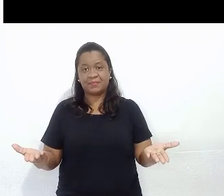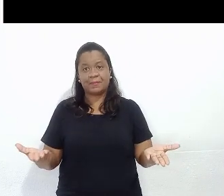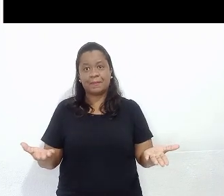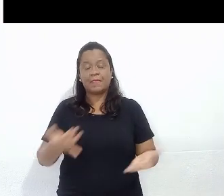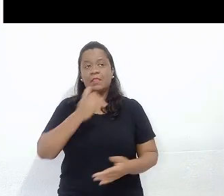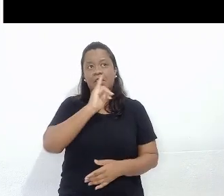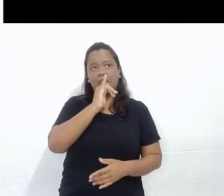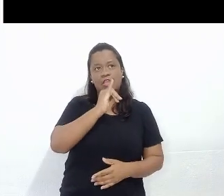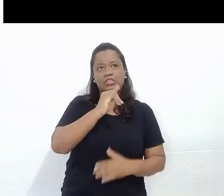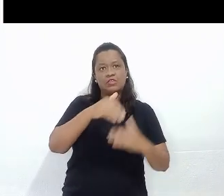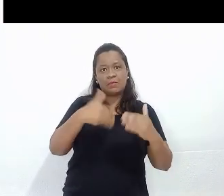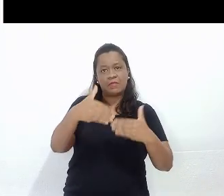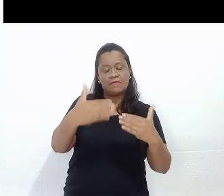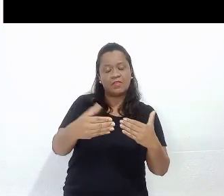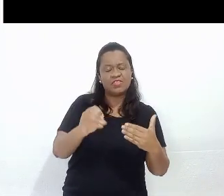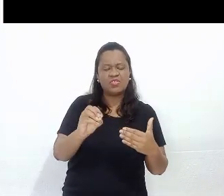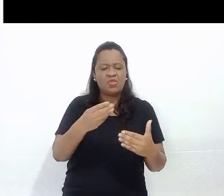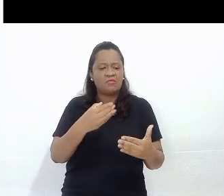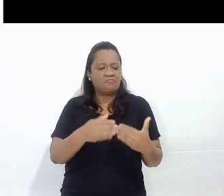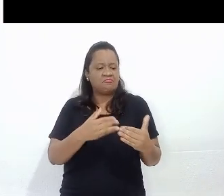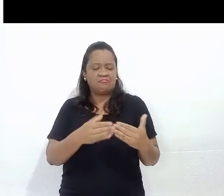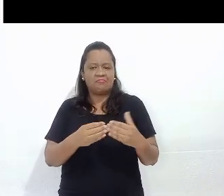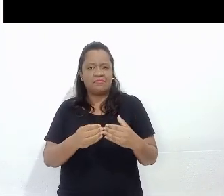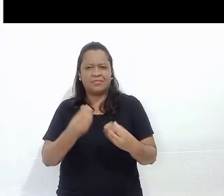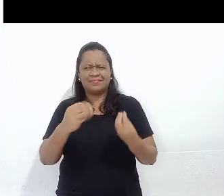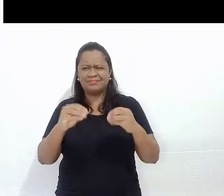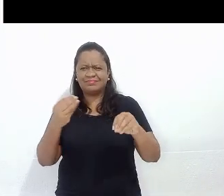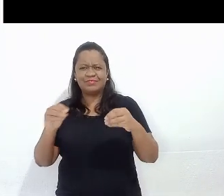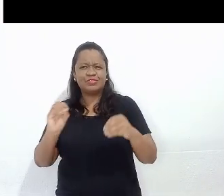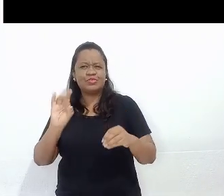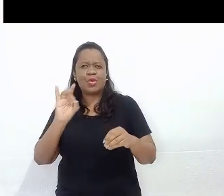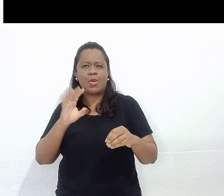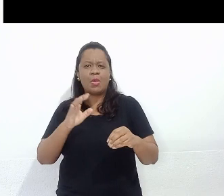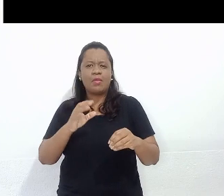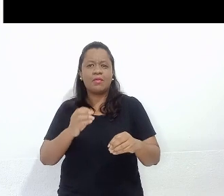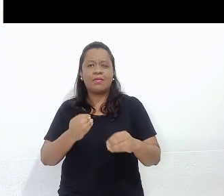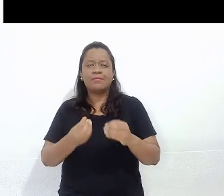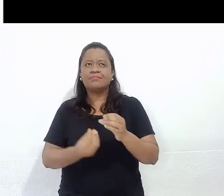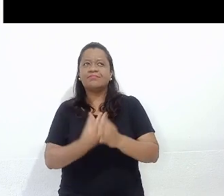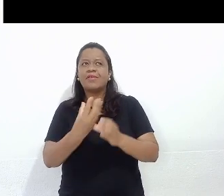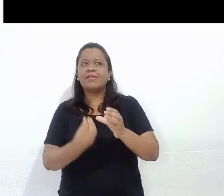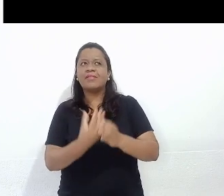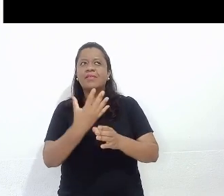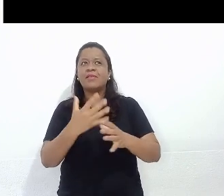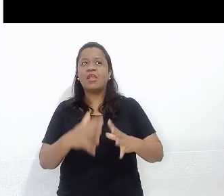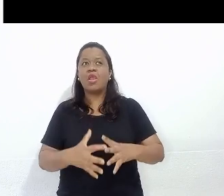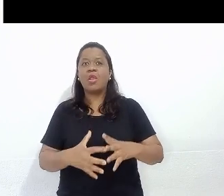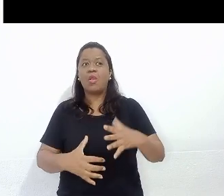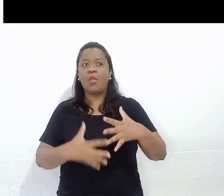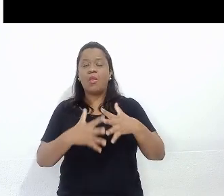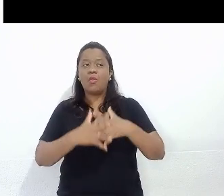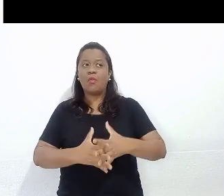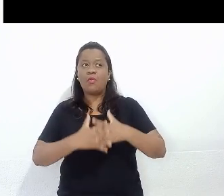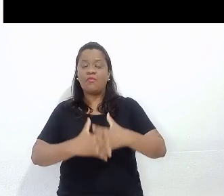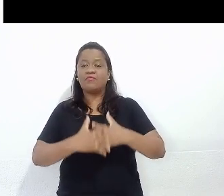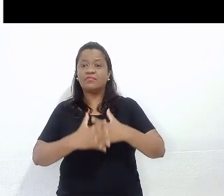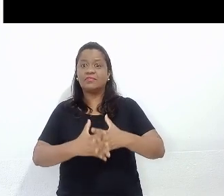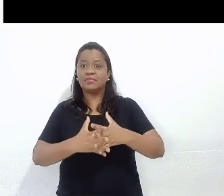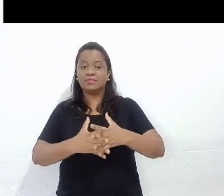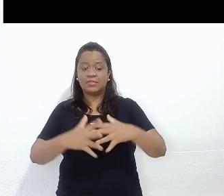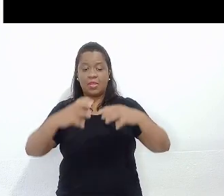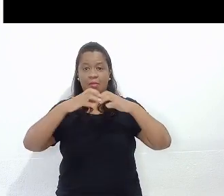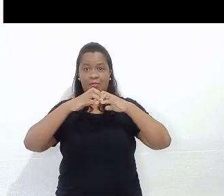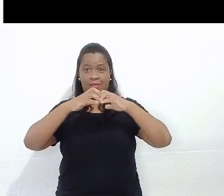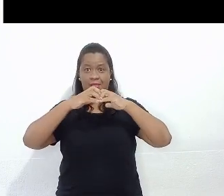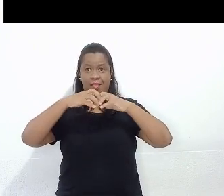para frente, ou vai ficar de bobeira ali, criando confusão na cabeça do espectador. Então, o que você faz como diretor de fotografia? Você coloca elementos